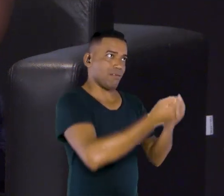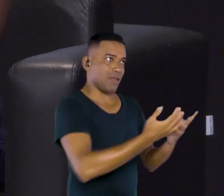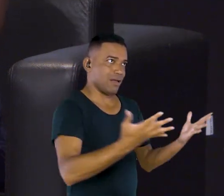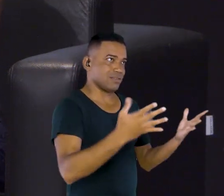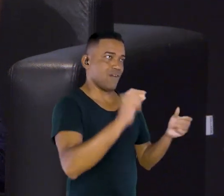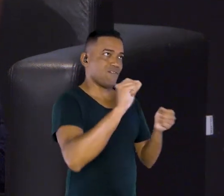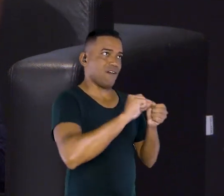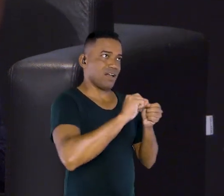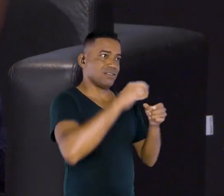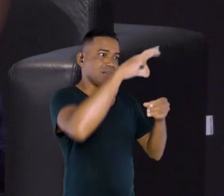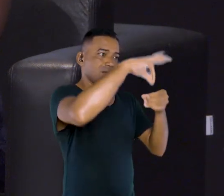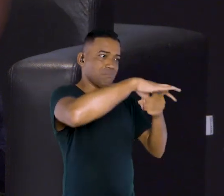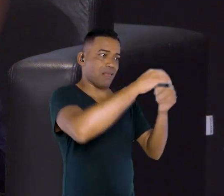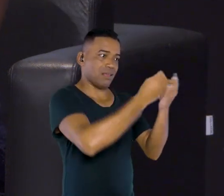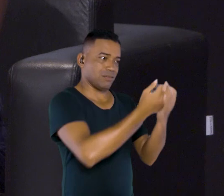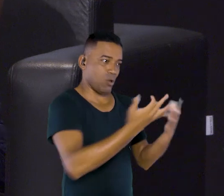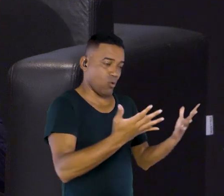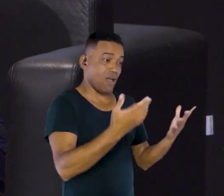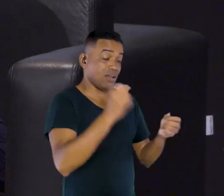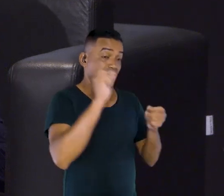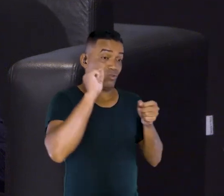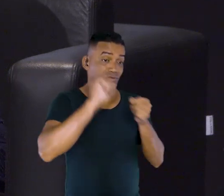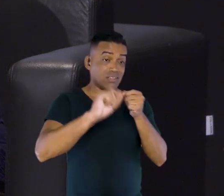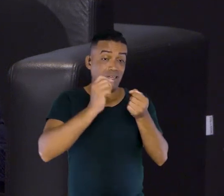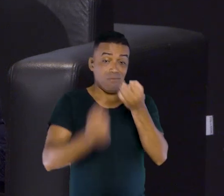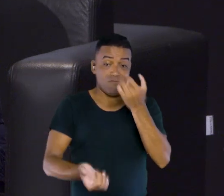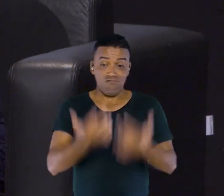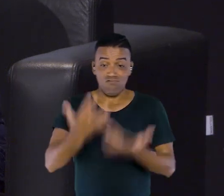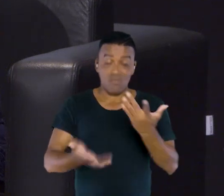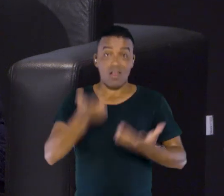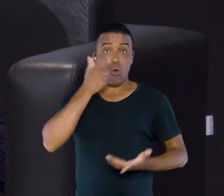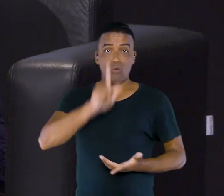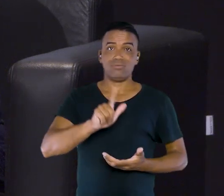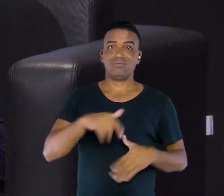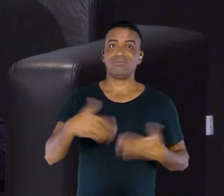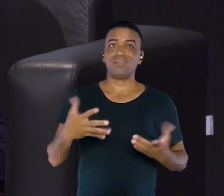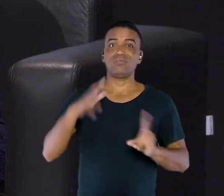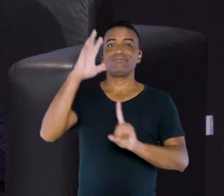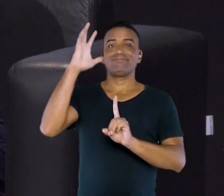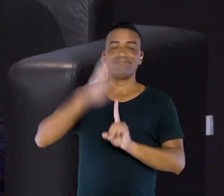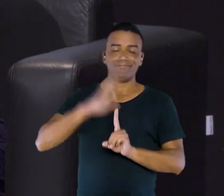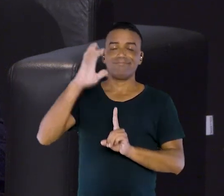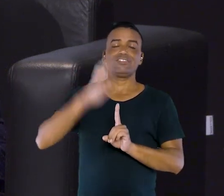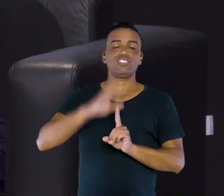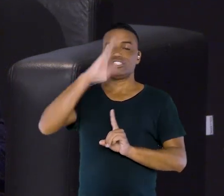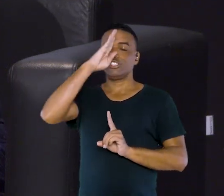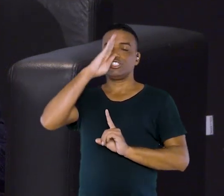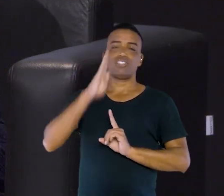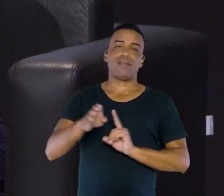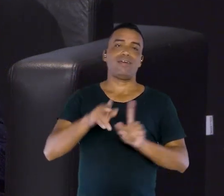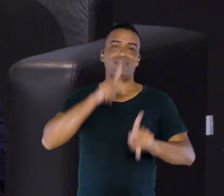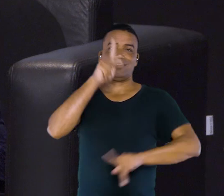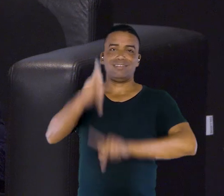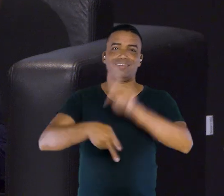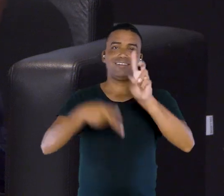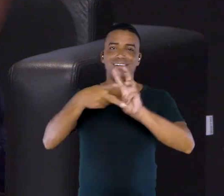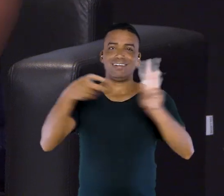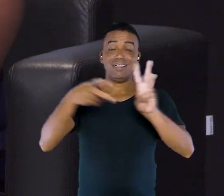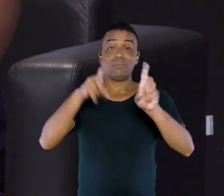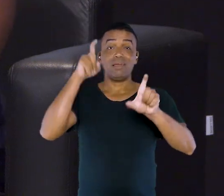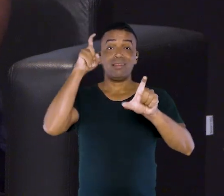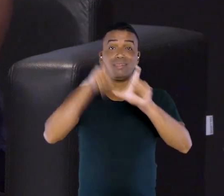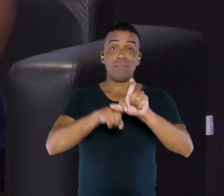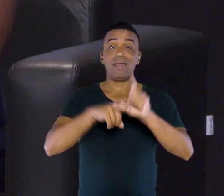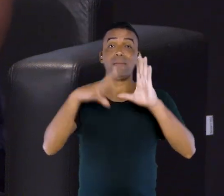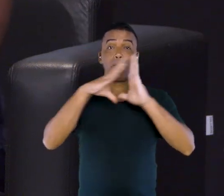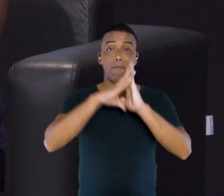sabe se você for fazer uma roça, você vai conseguir queimar. Então, isso afeta a gente diretamente, que a gente depende